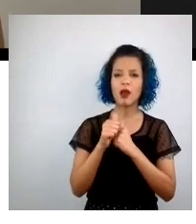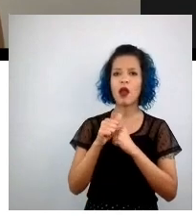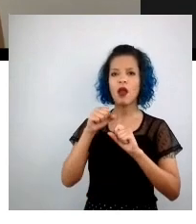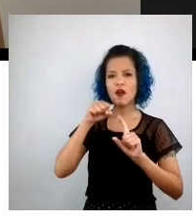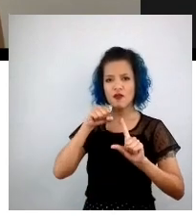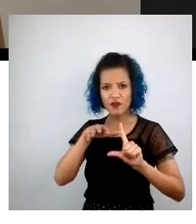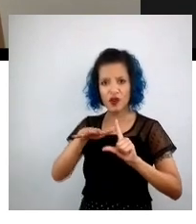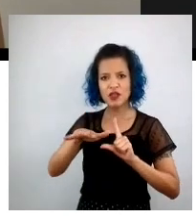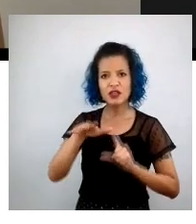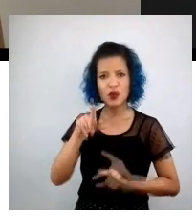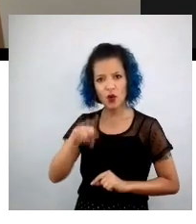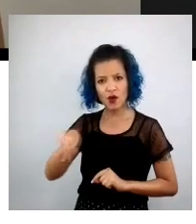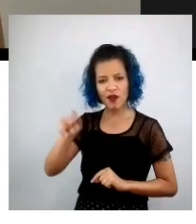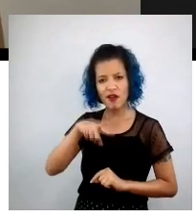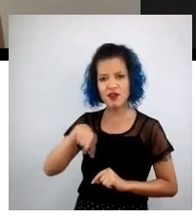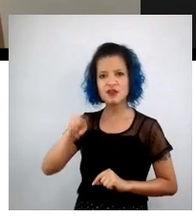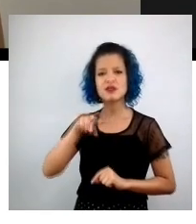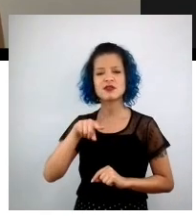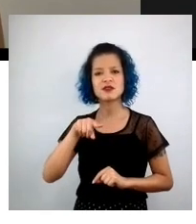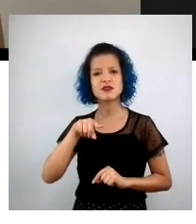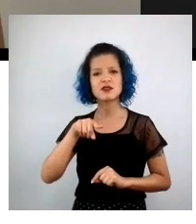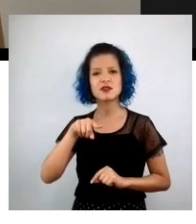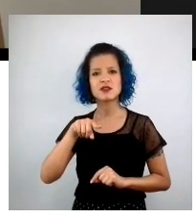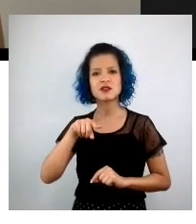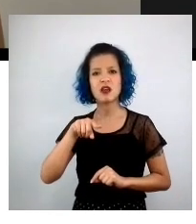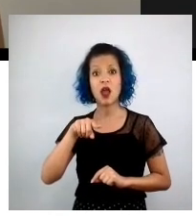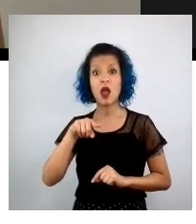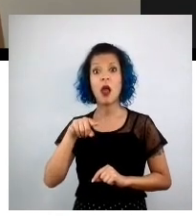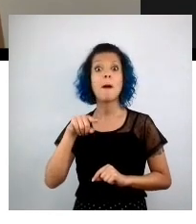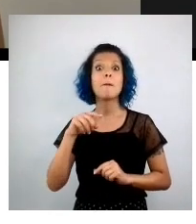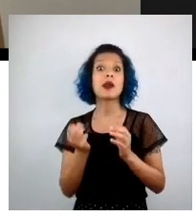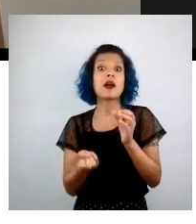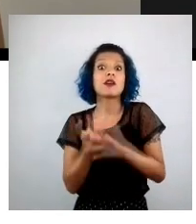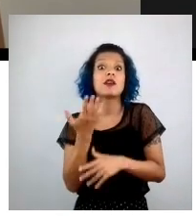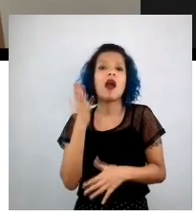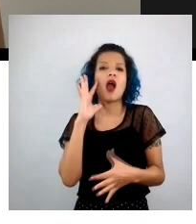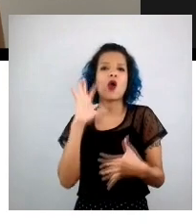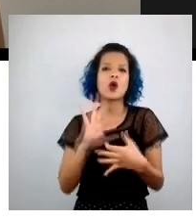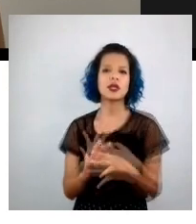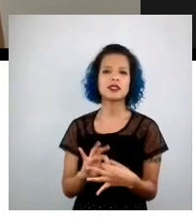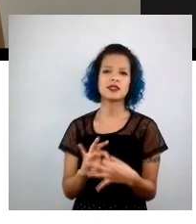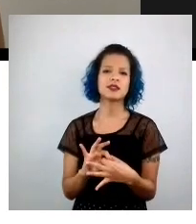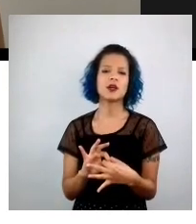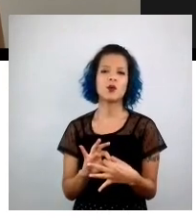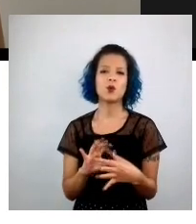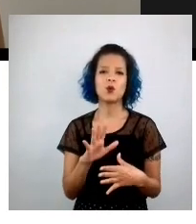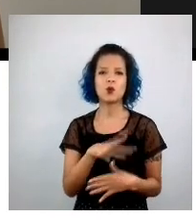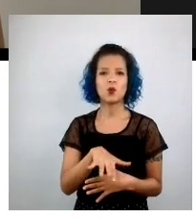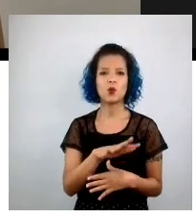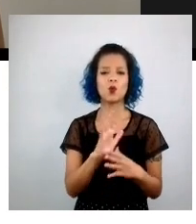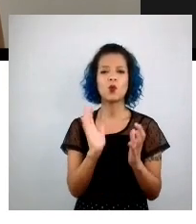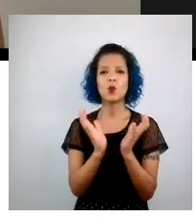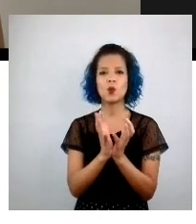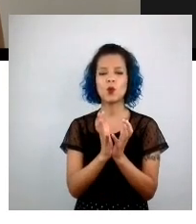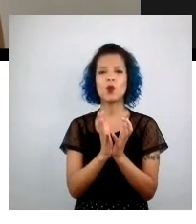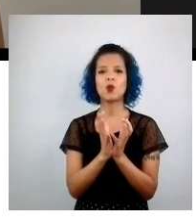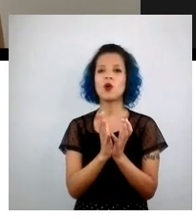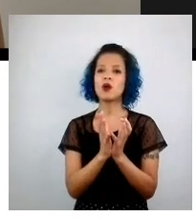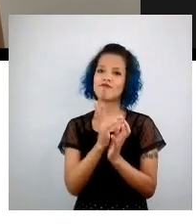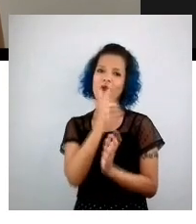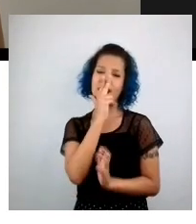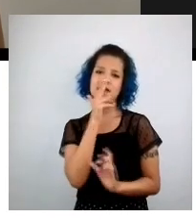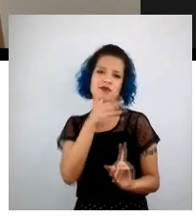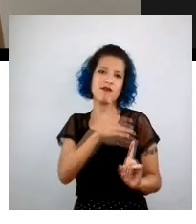seja boa para criar conexões com esse público que muitas vezes não tem referências, mas existe,